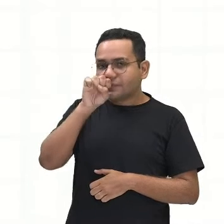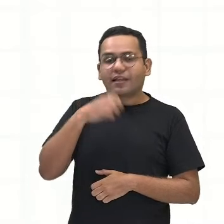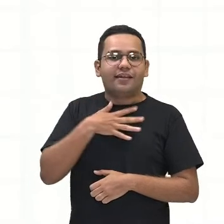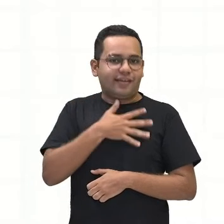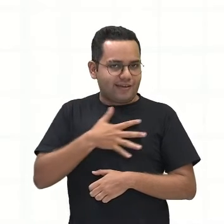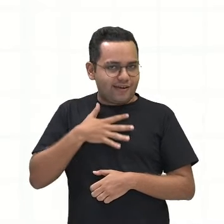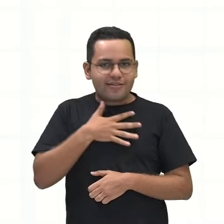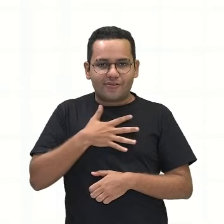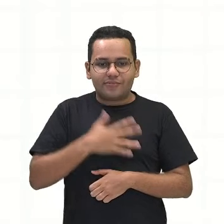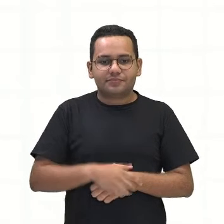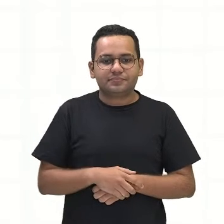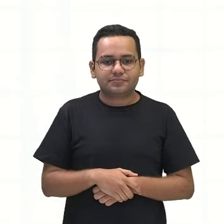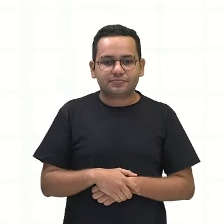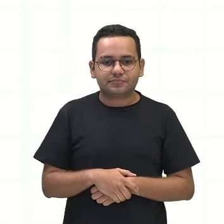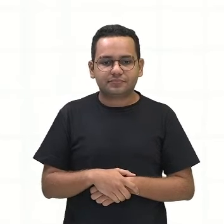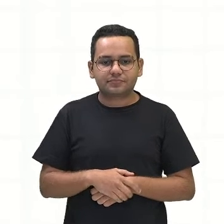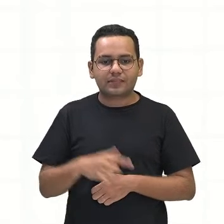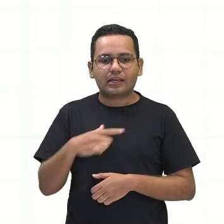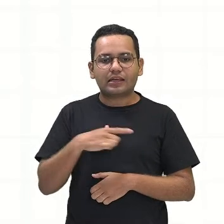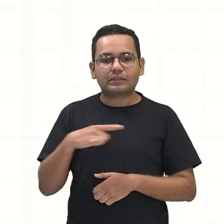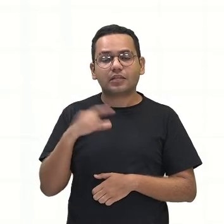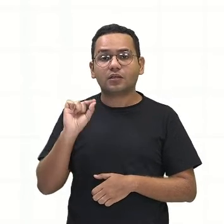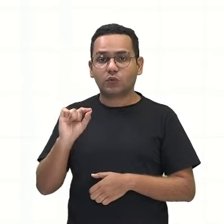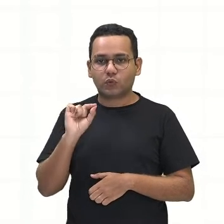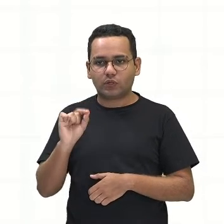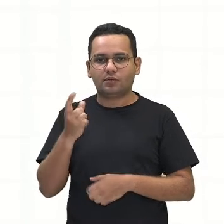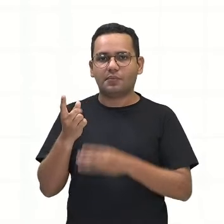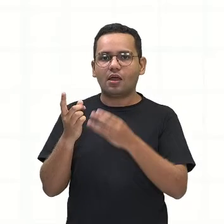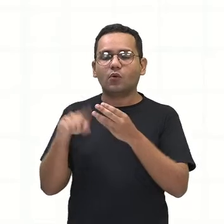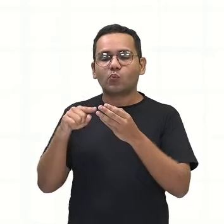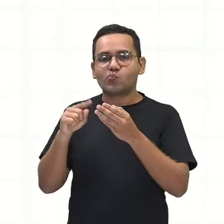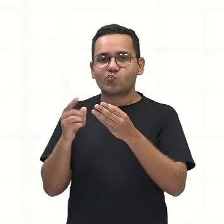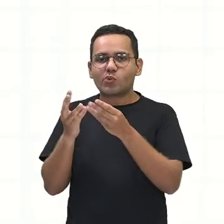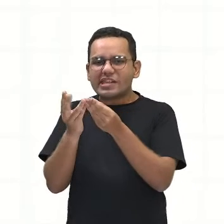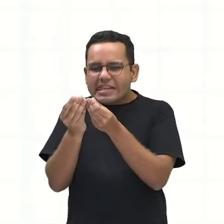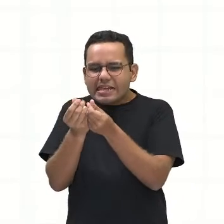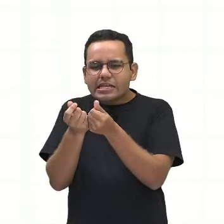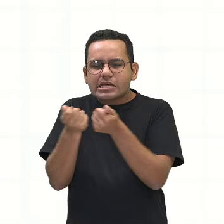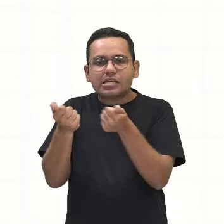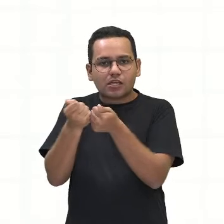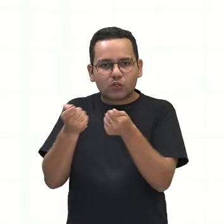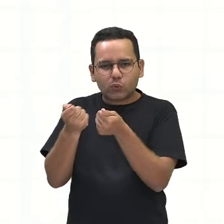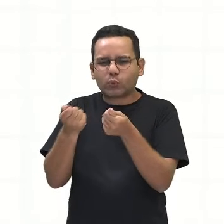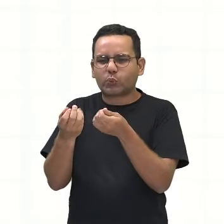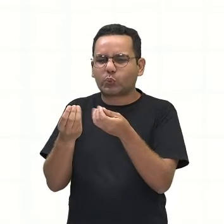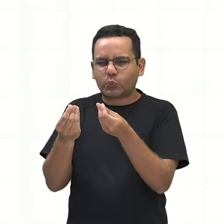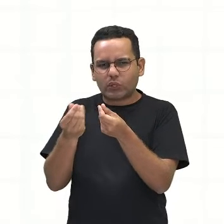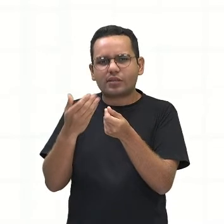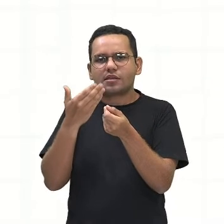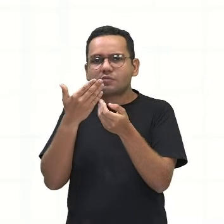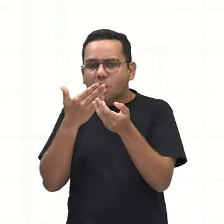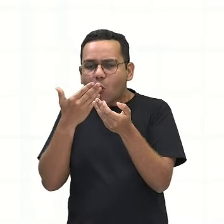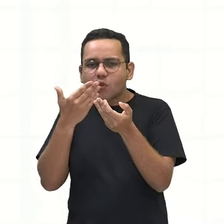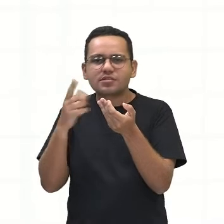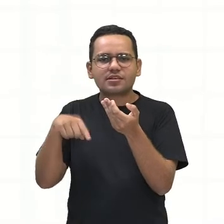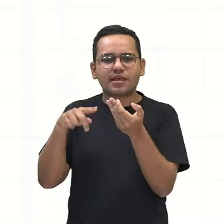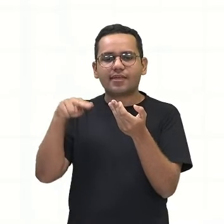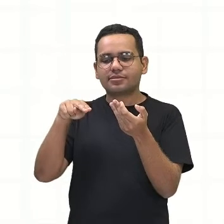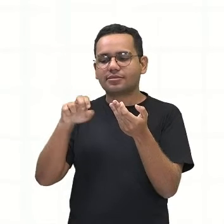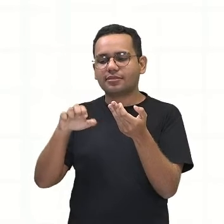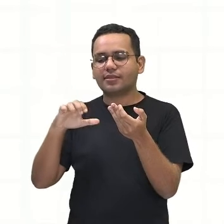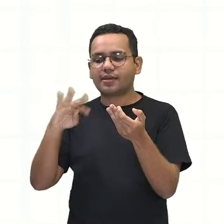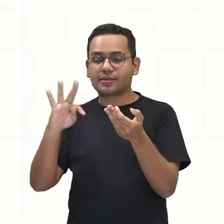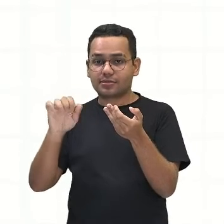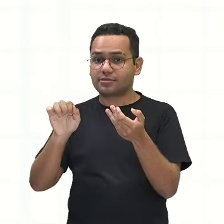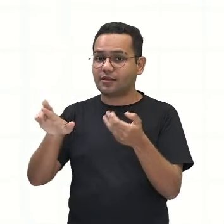e produzem um líquido açucarado que é chamado de néctar. Então, aí as flores,